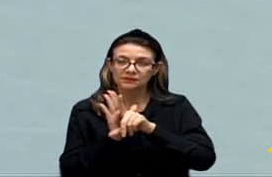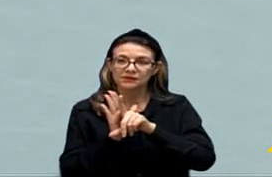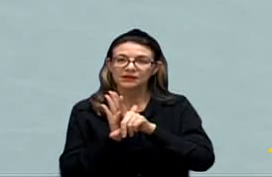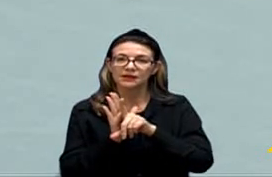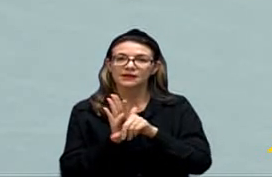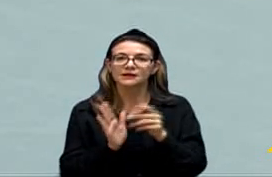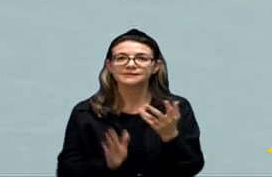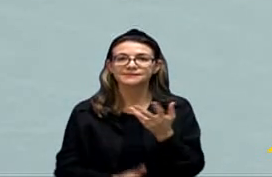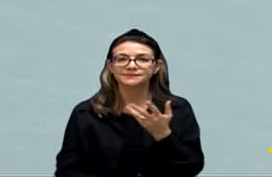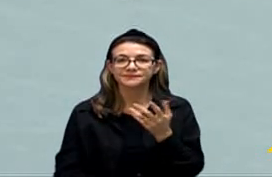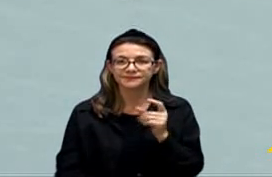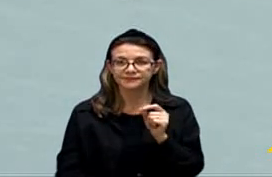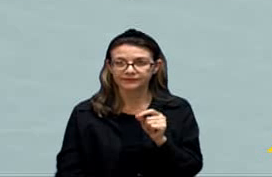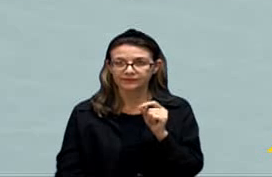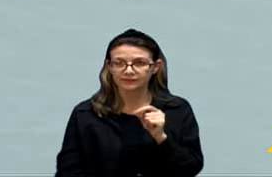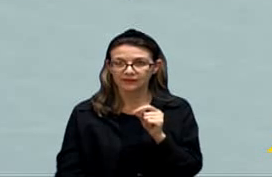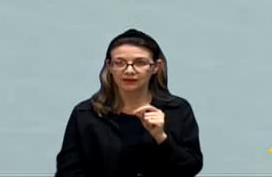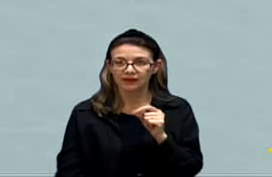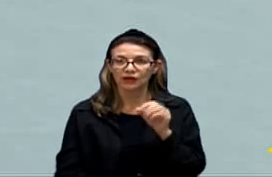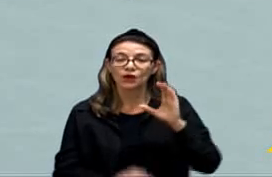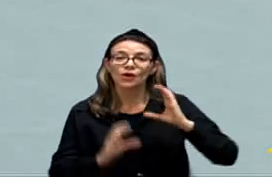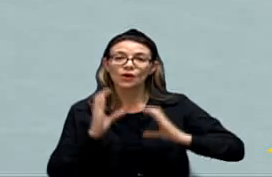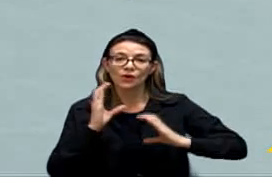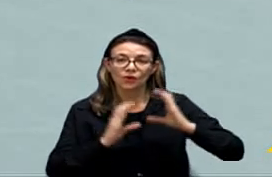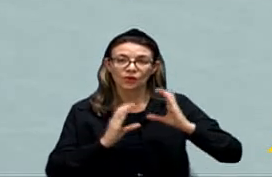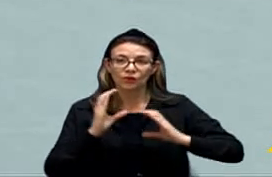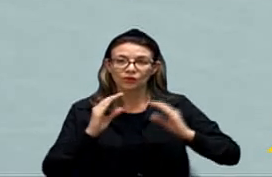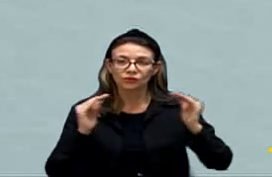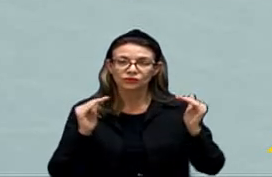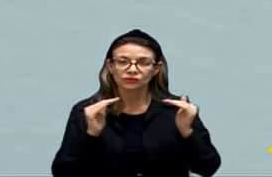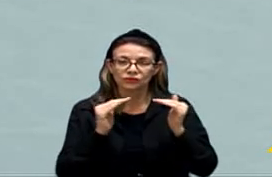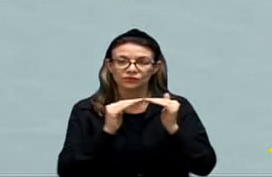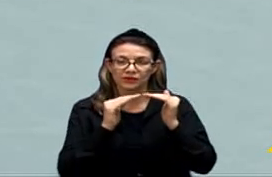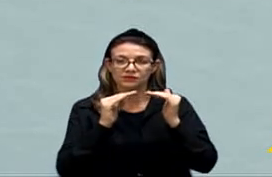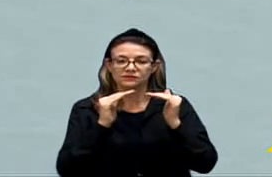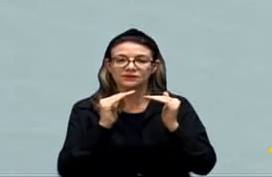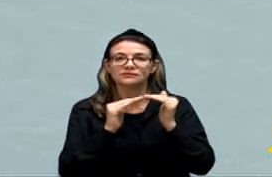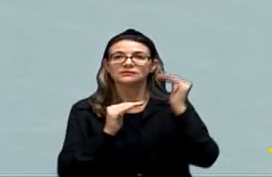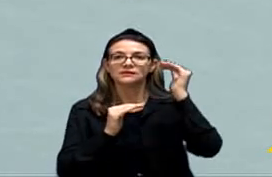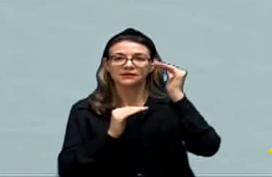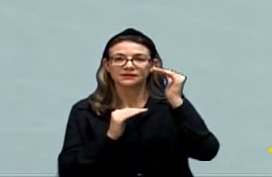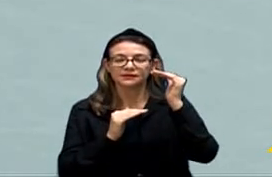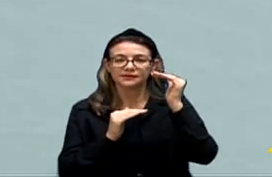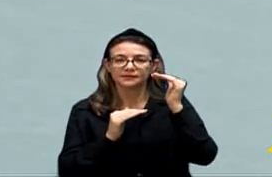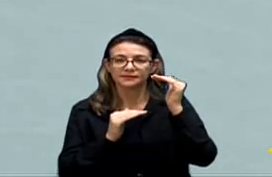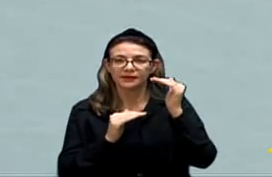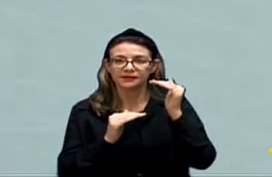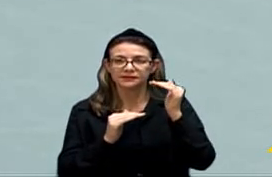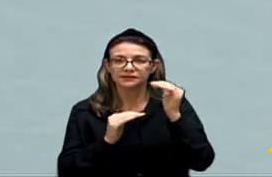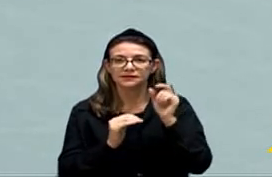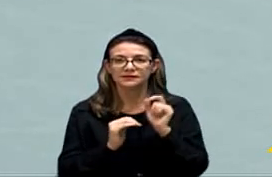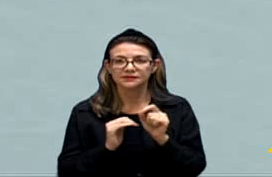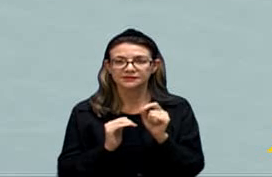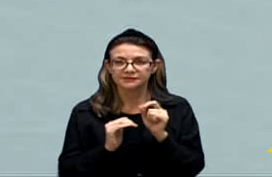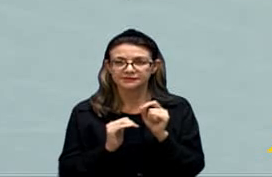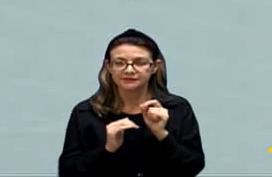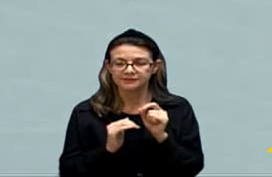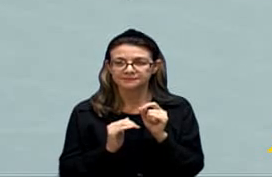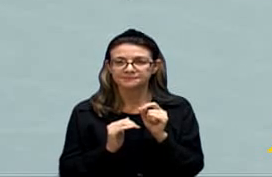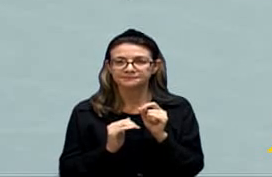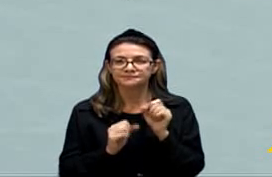permanente de desempate em concursos públicos e processos seletivos para o ingresso em cargos e empregos